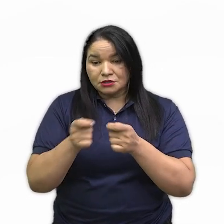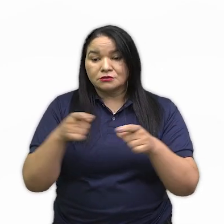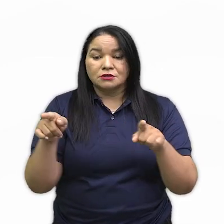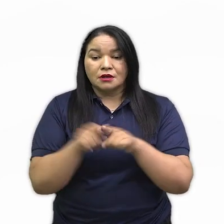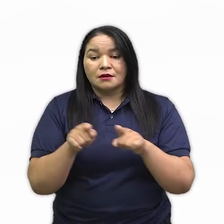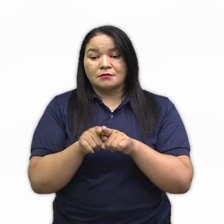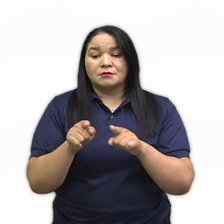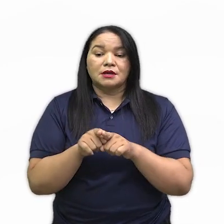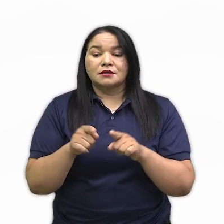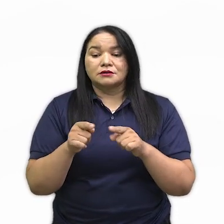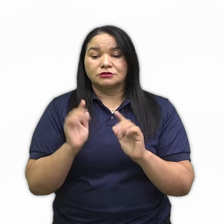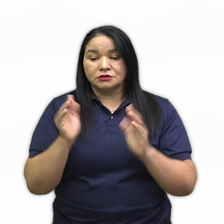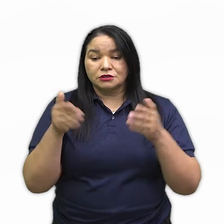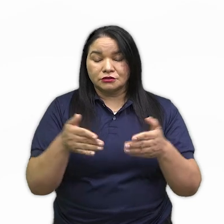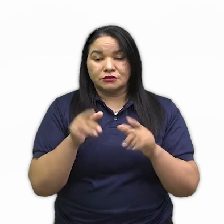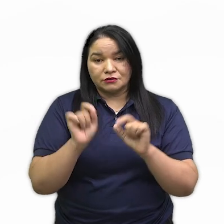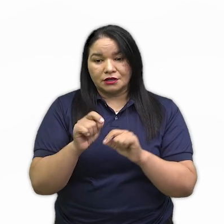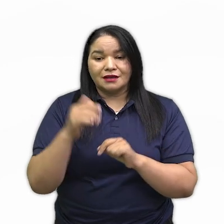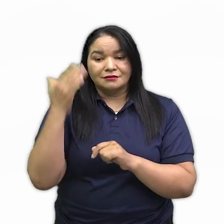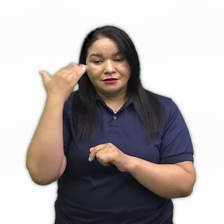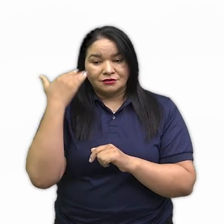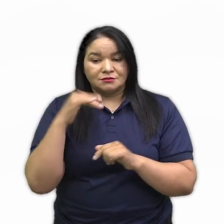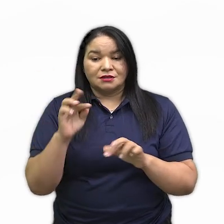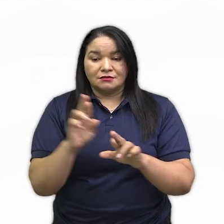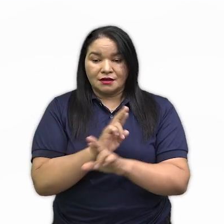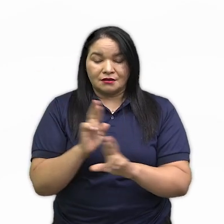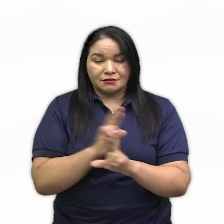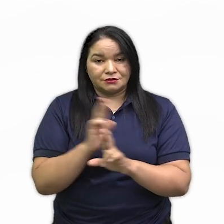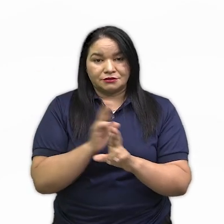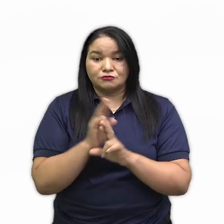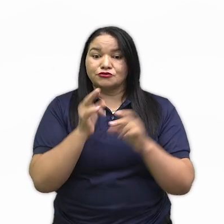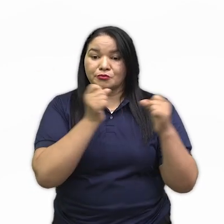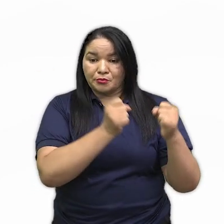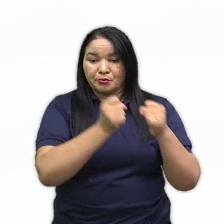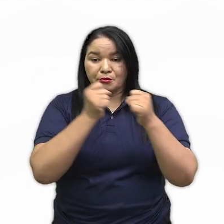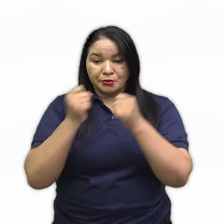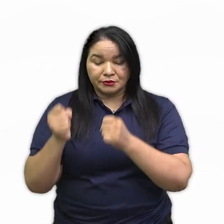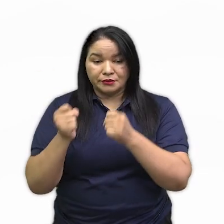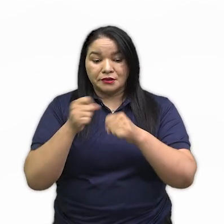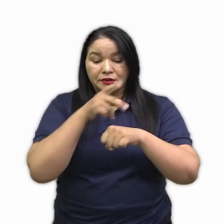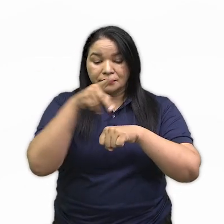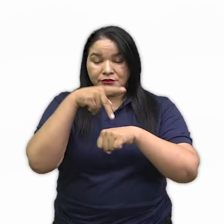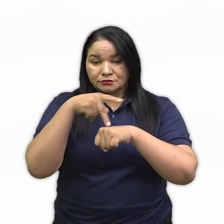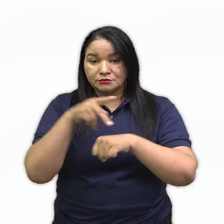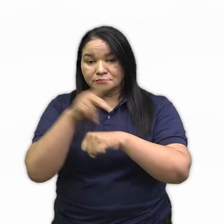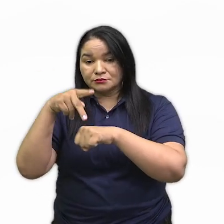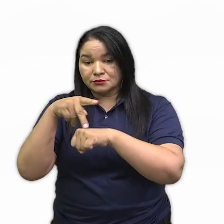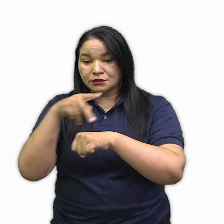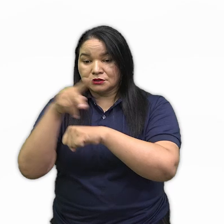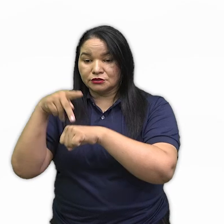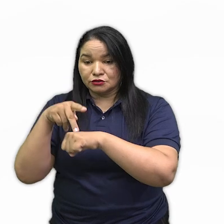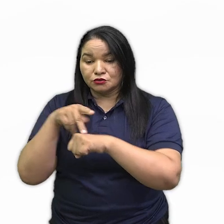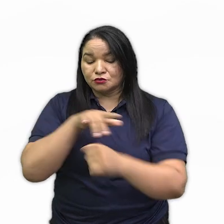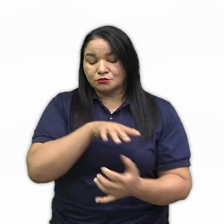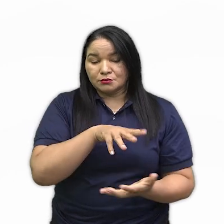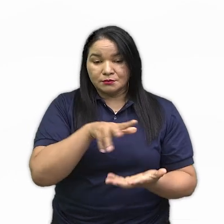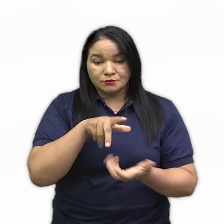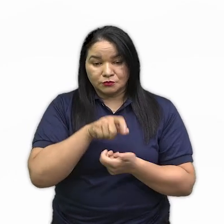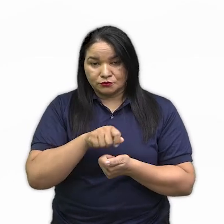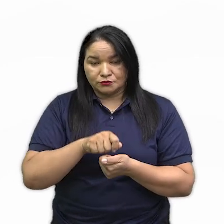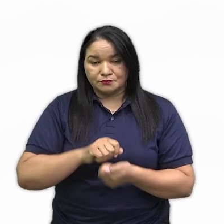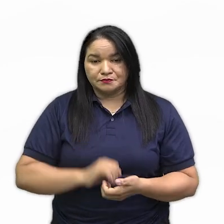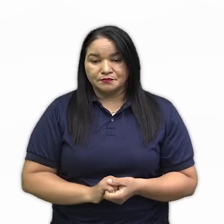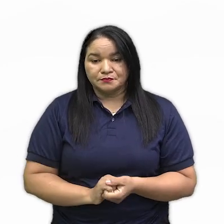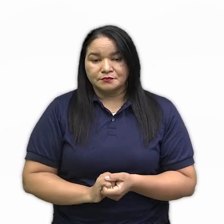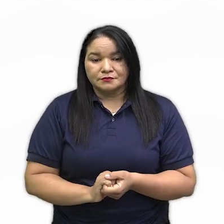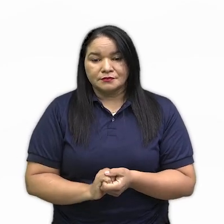está direcionado para o entendimento dessas relações de poder entre os diferentes países do mundo, certo?